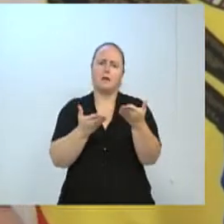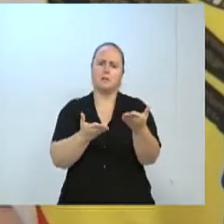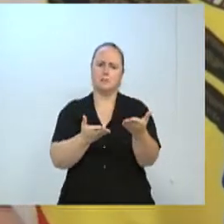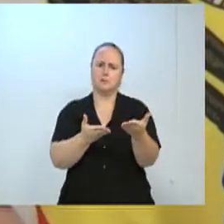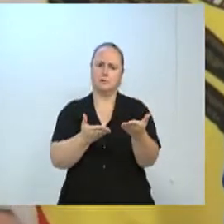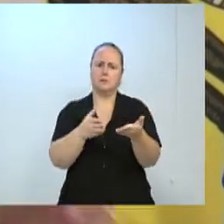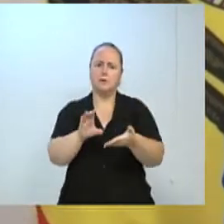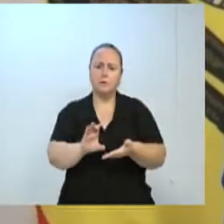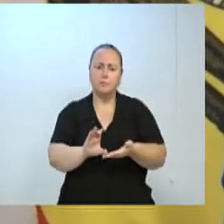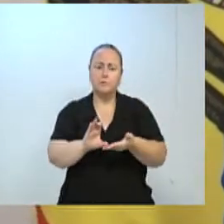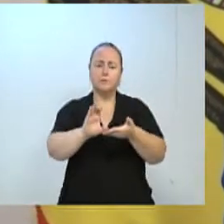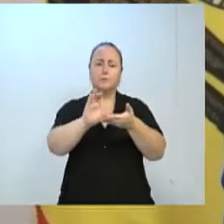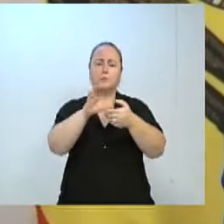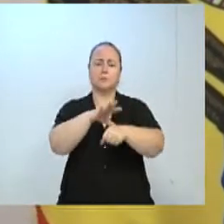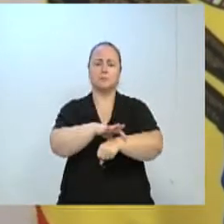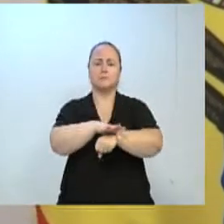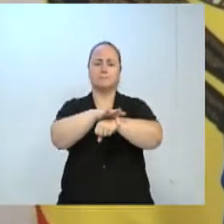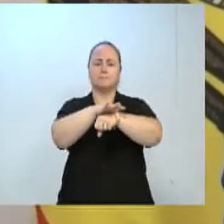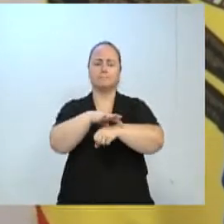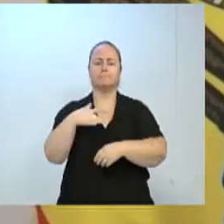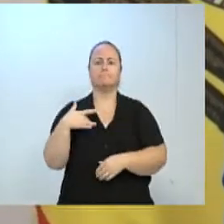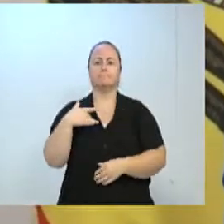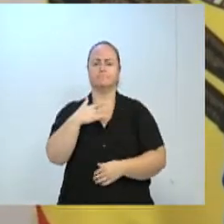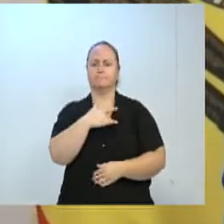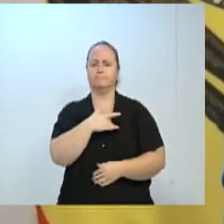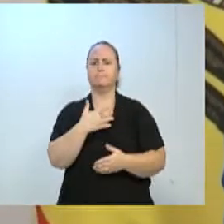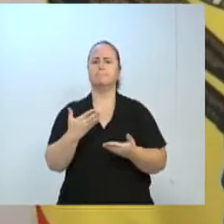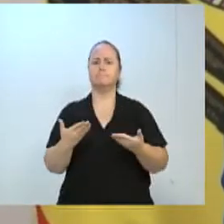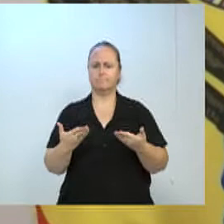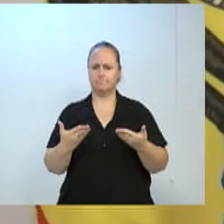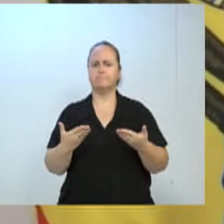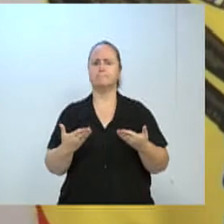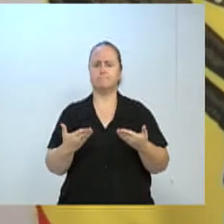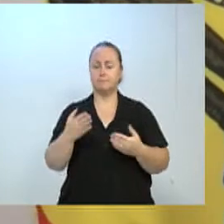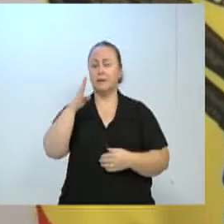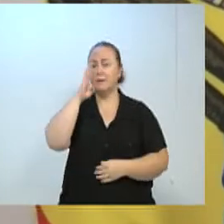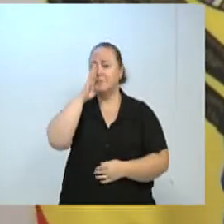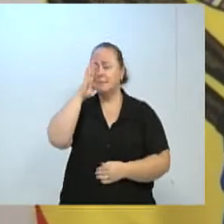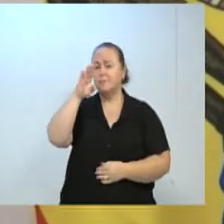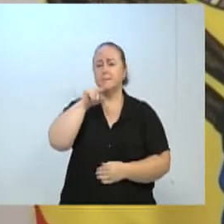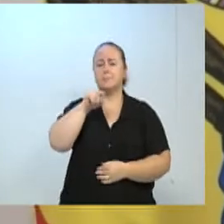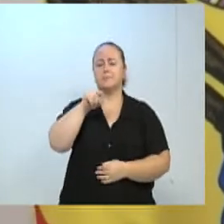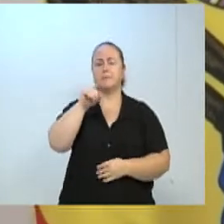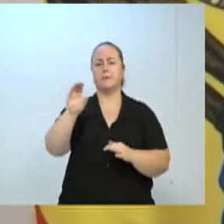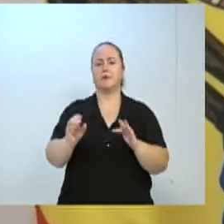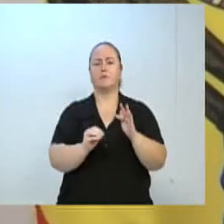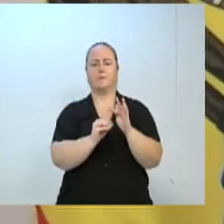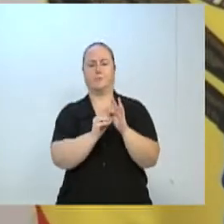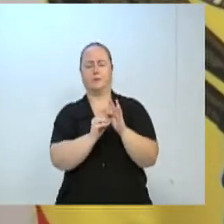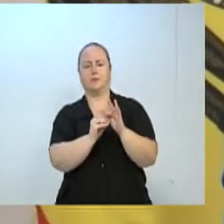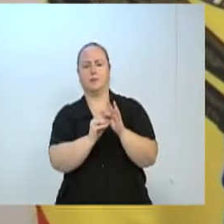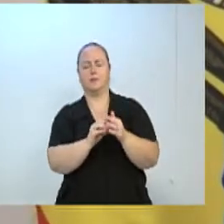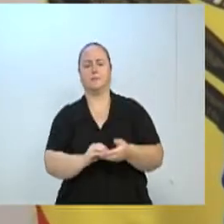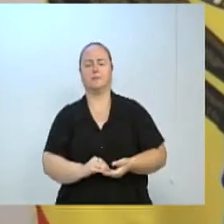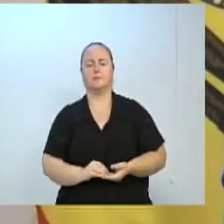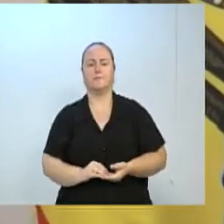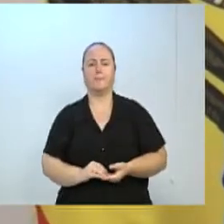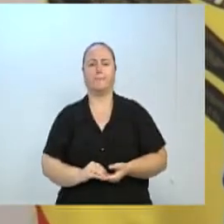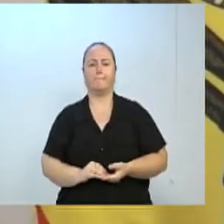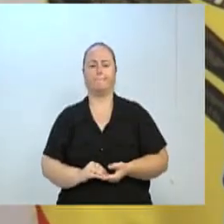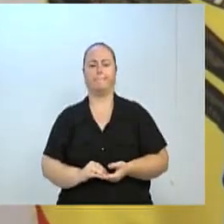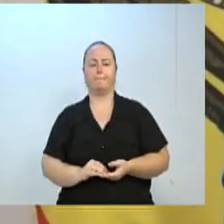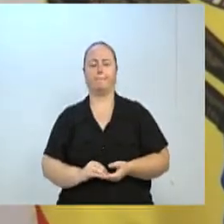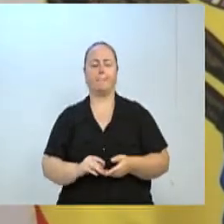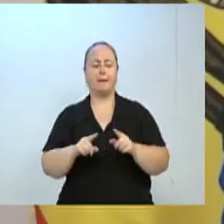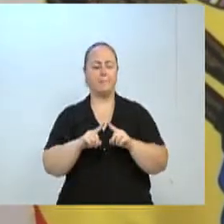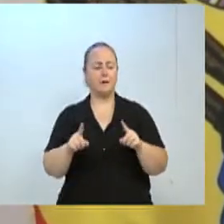de segurança, de saúde, né? Principalmente dessa região da Fortaleza, todos os conselhos estão. Mas eu fiquei assustado, eu fiquei lá 2 horas, tá? E a